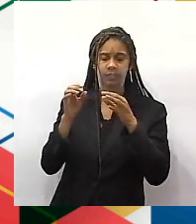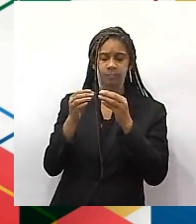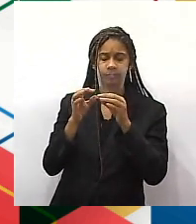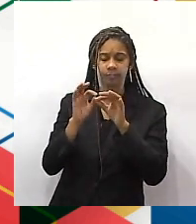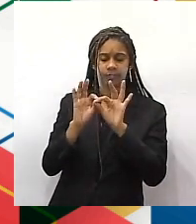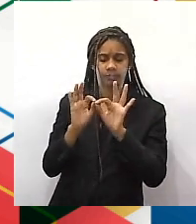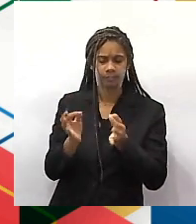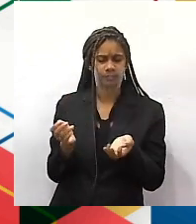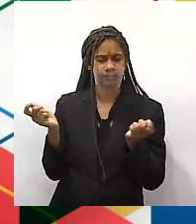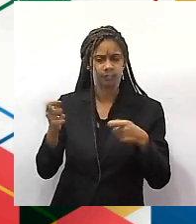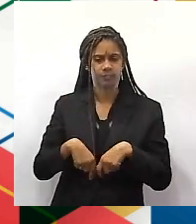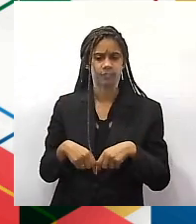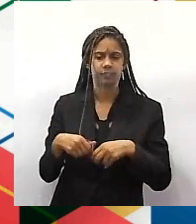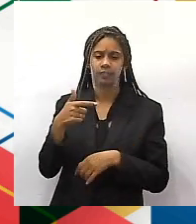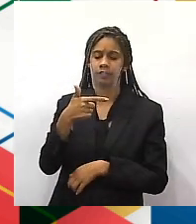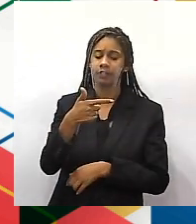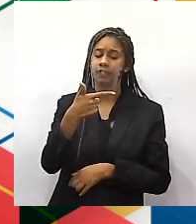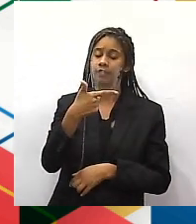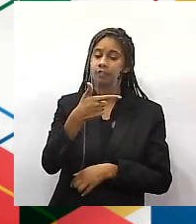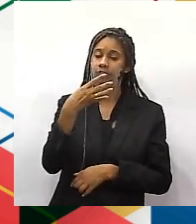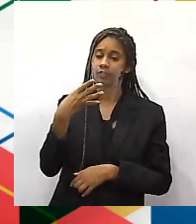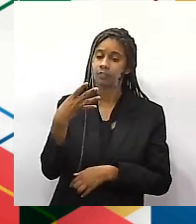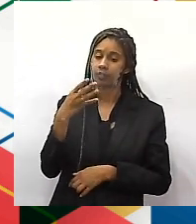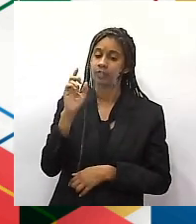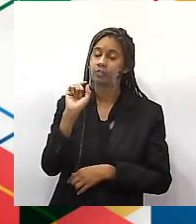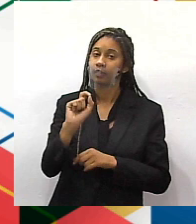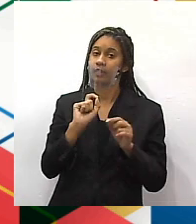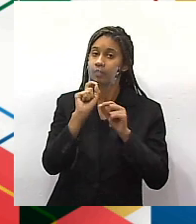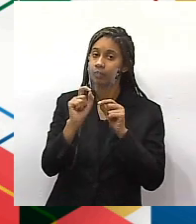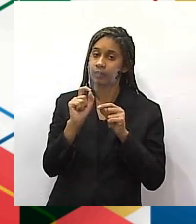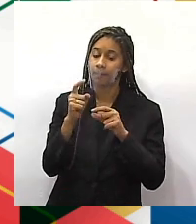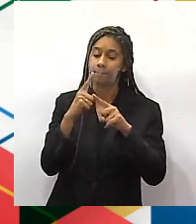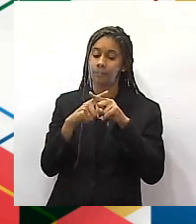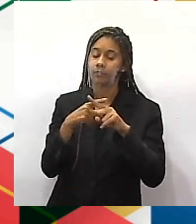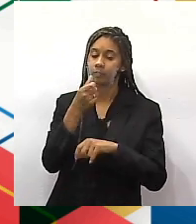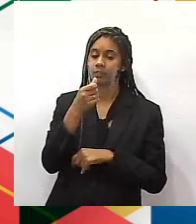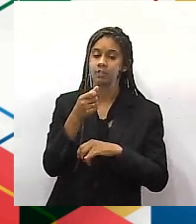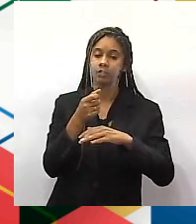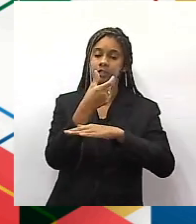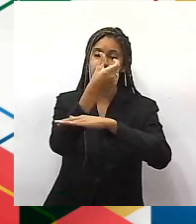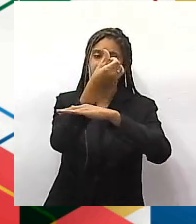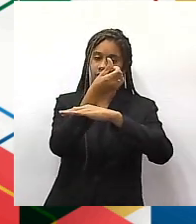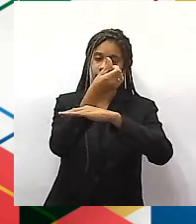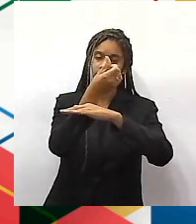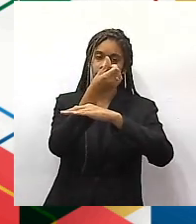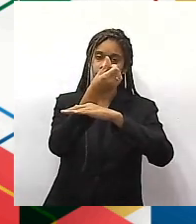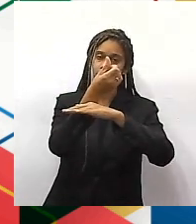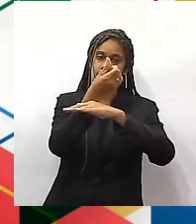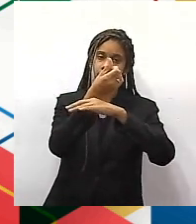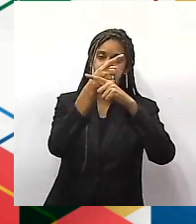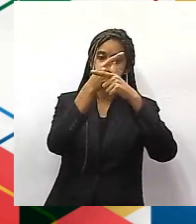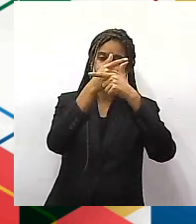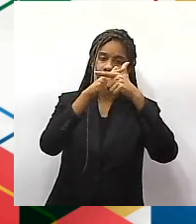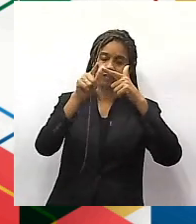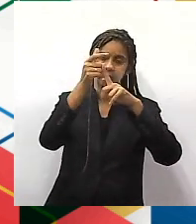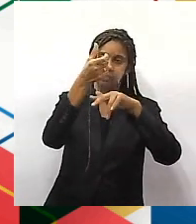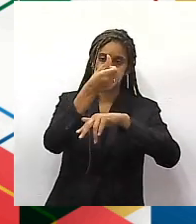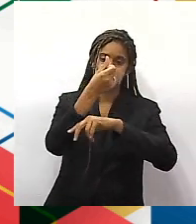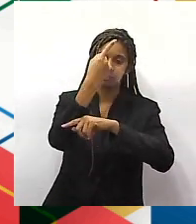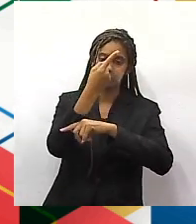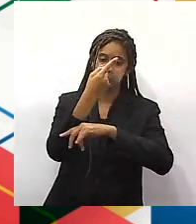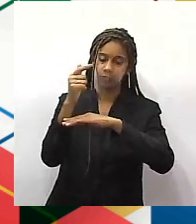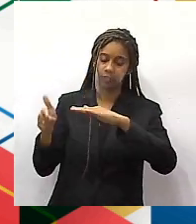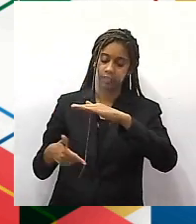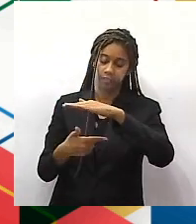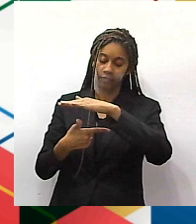Repara que 24 é múltiplo de 6. Então, eu posso dividir 6 por 6, que dá 1, 24 por 6, que